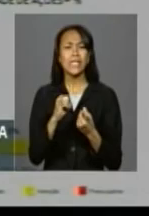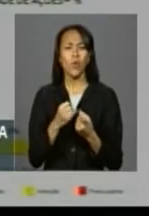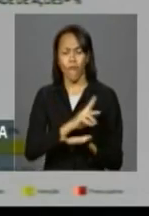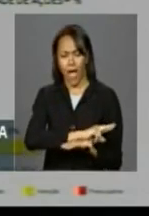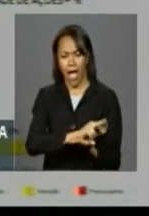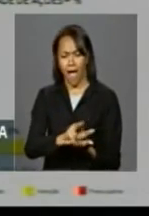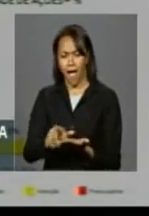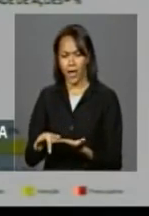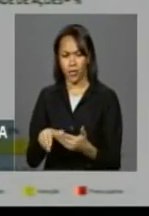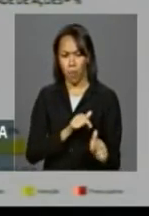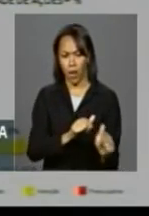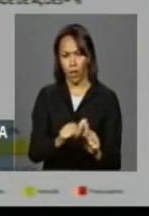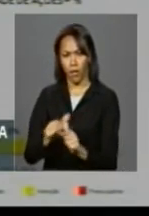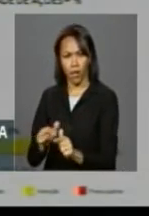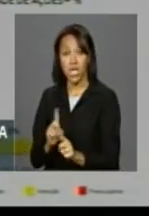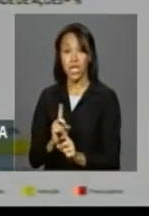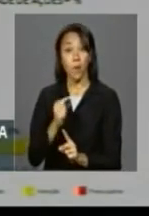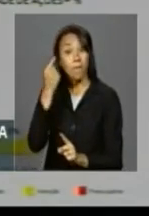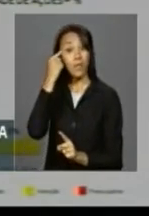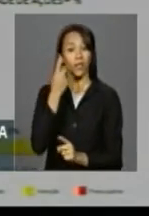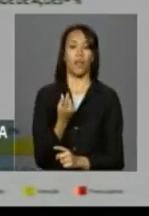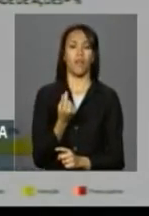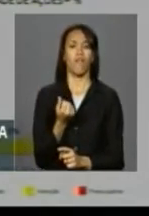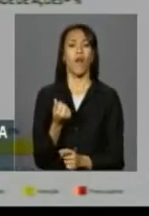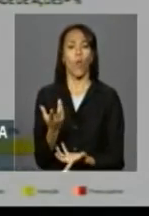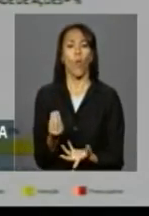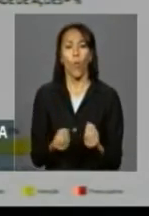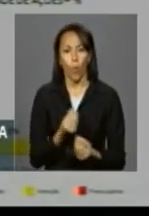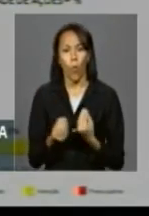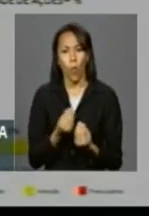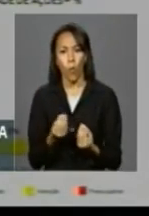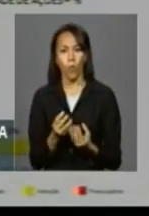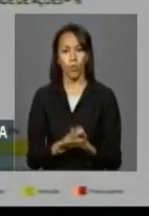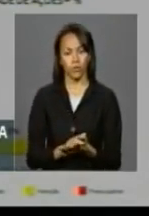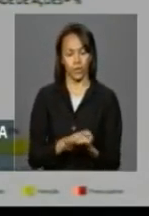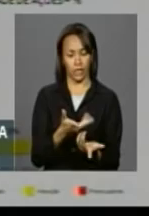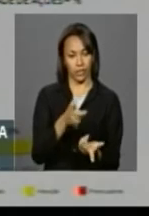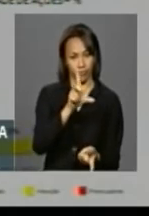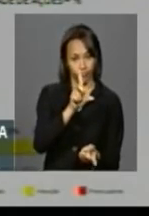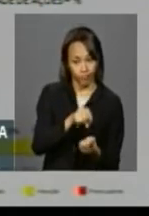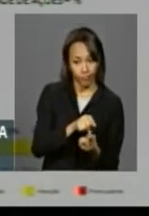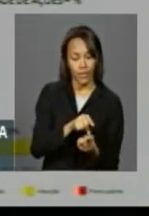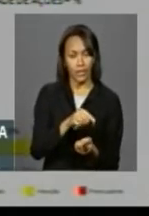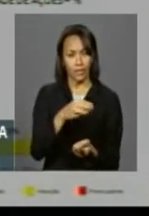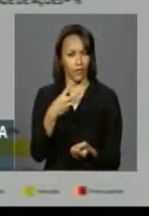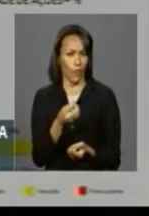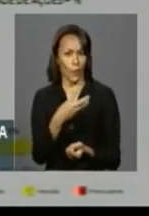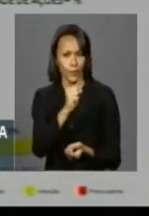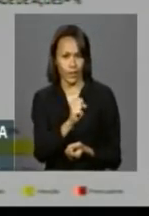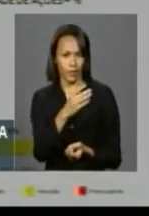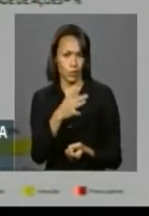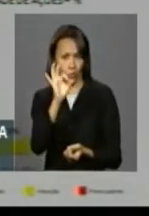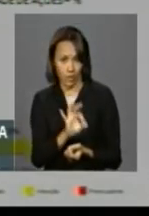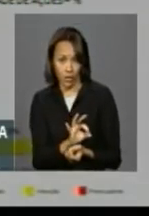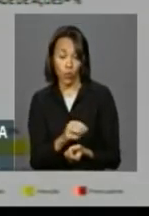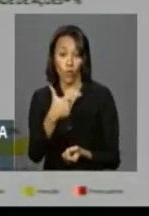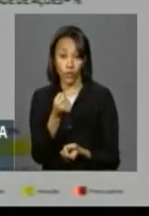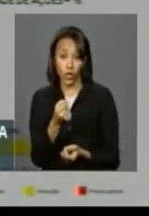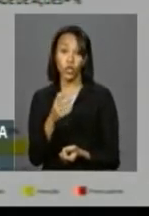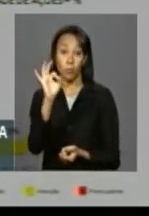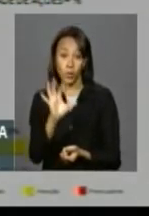e não o valor, o patamar de concluído e adequado é 86%, com 20%